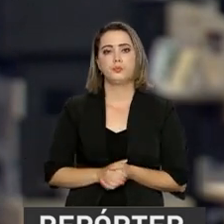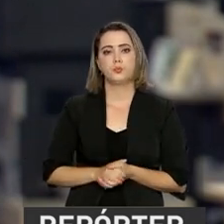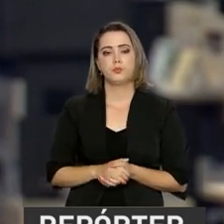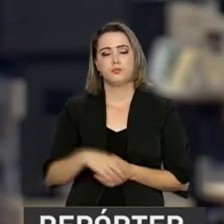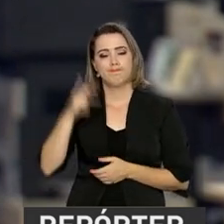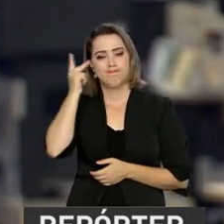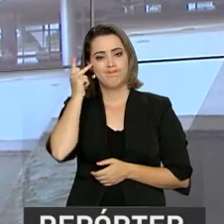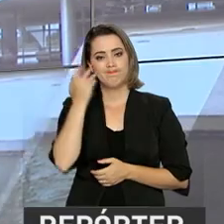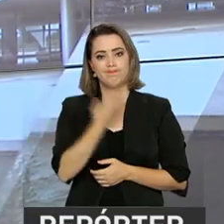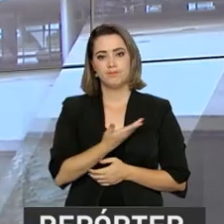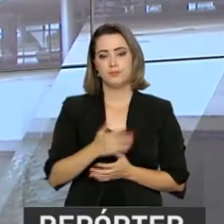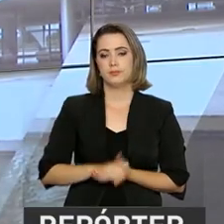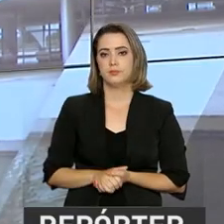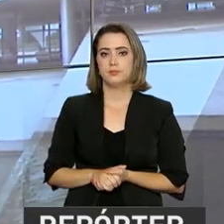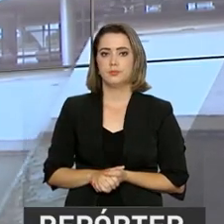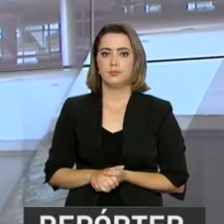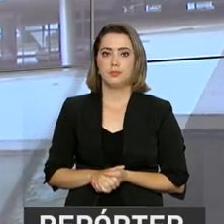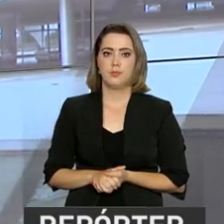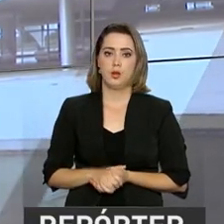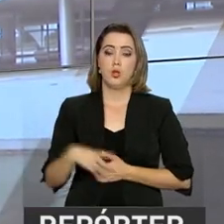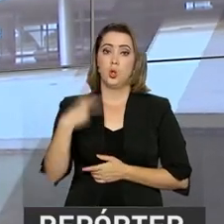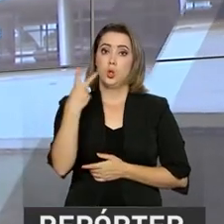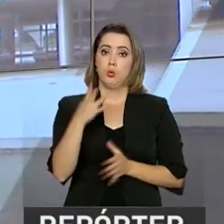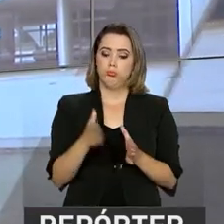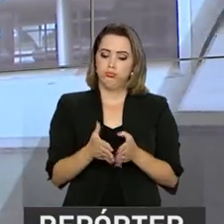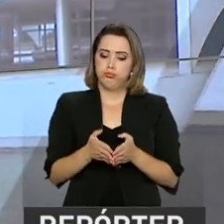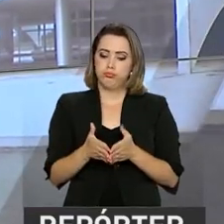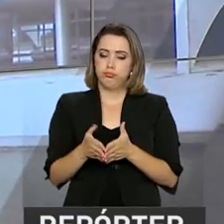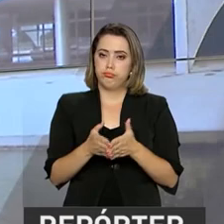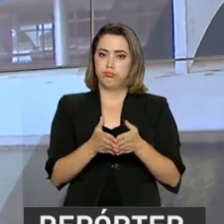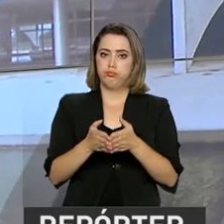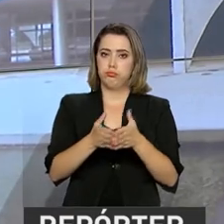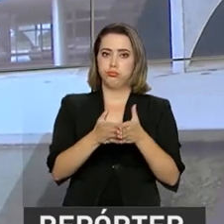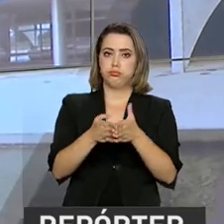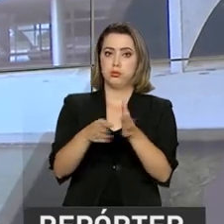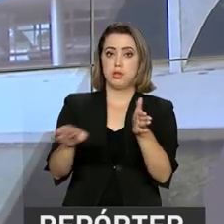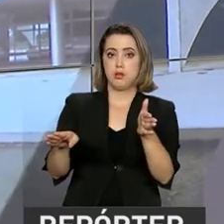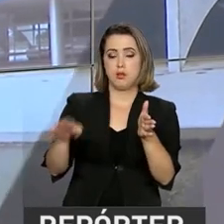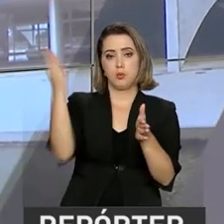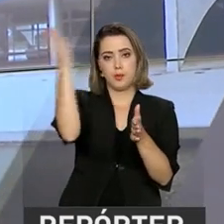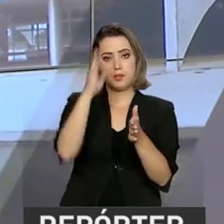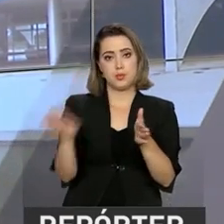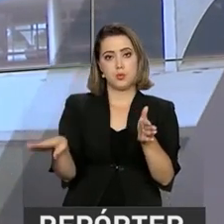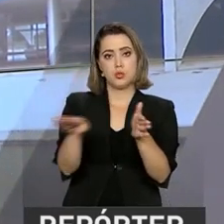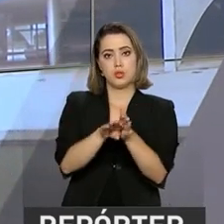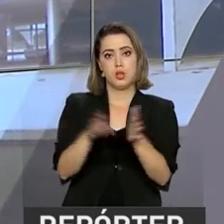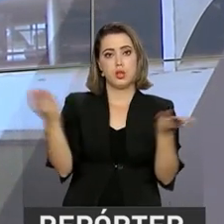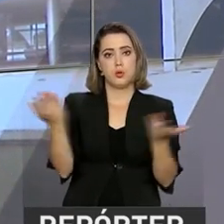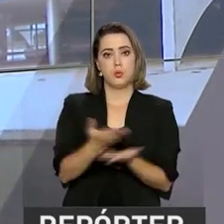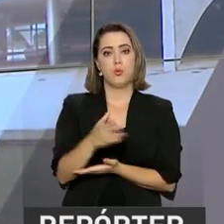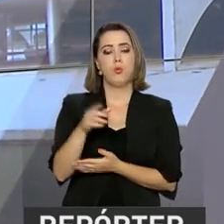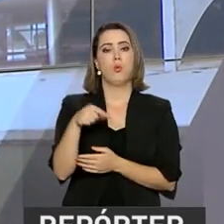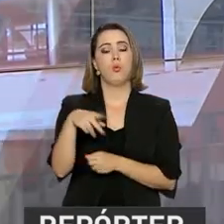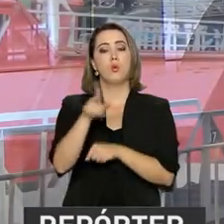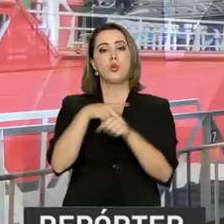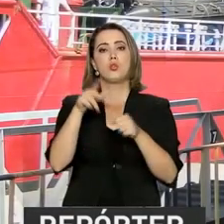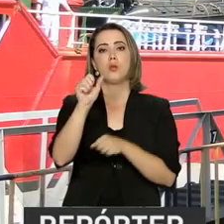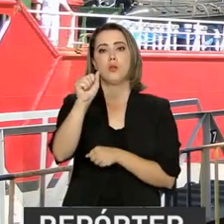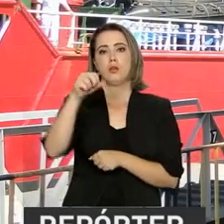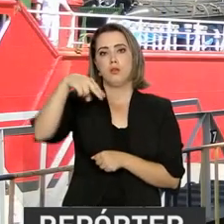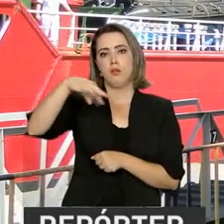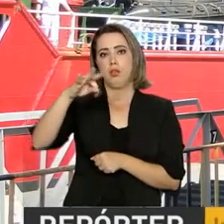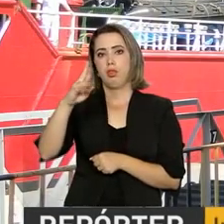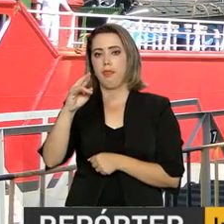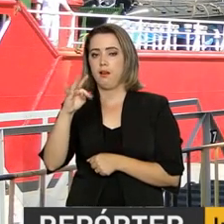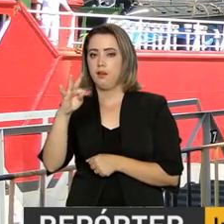São Paulo José Luiz Filho dois navios da marinha brasileira chegaram hoje da Antártica as embarcações